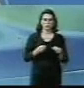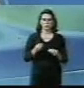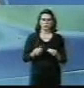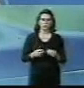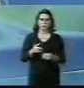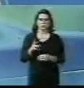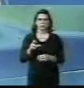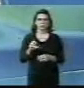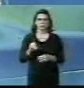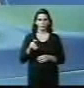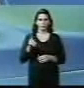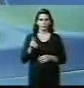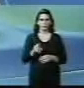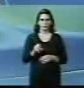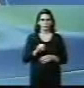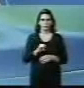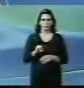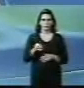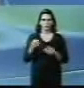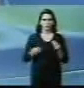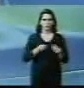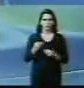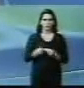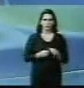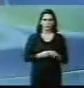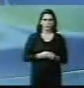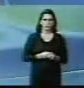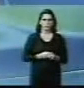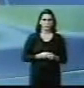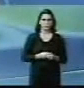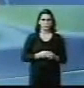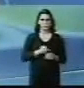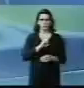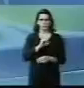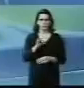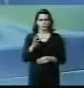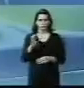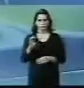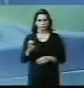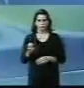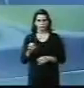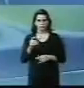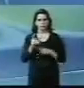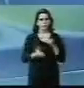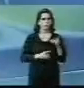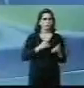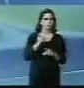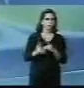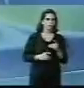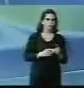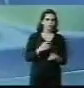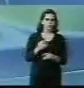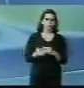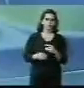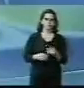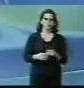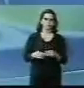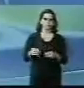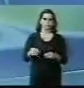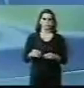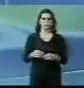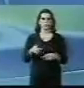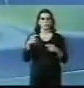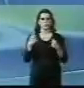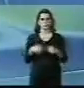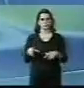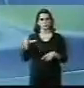isso. E se, no caso, assim, for a maioria dos sites acessados for a sites dinâmicos, então você tem que fazer o quê? Diminuir